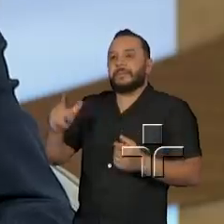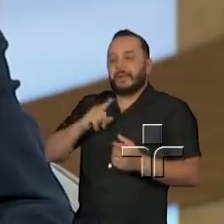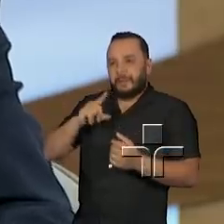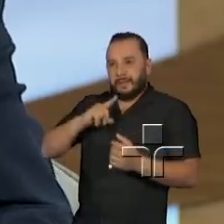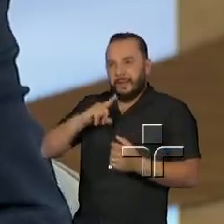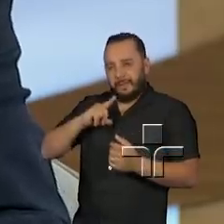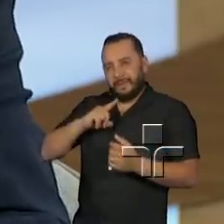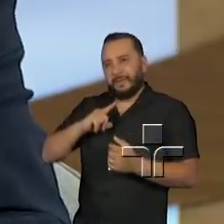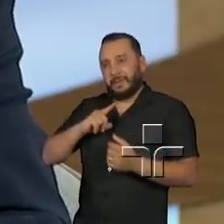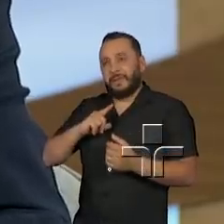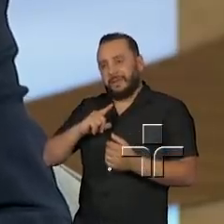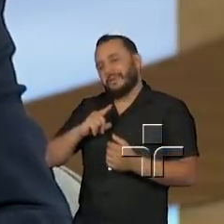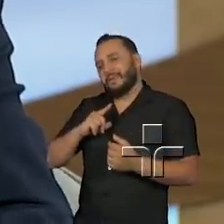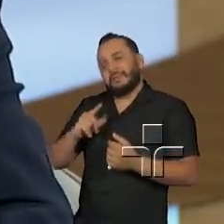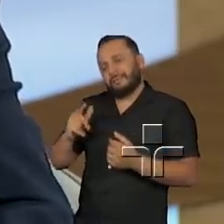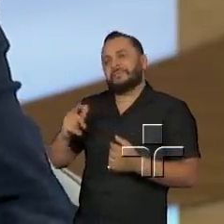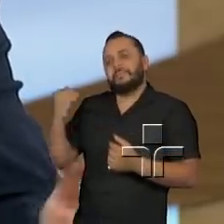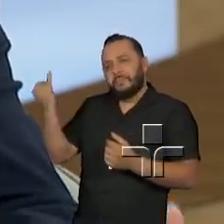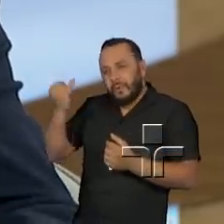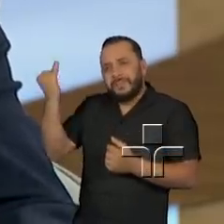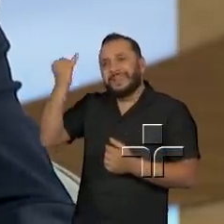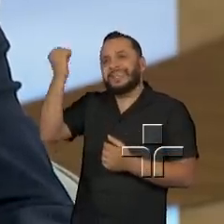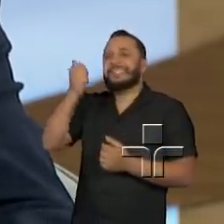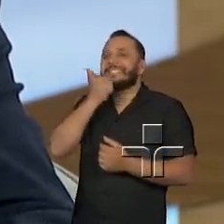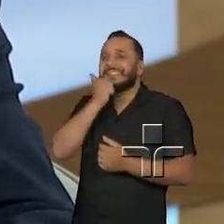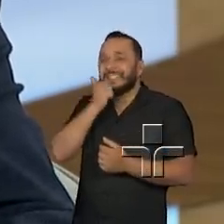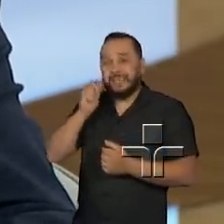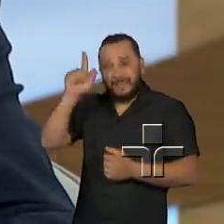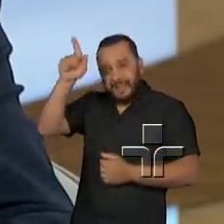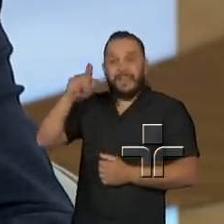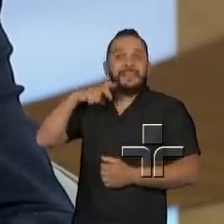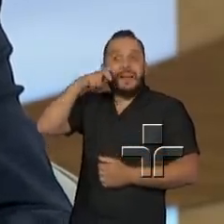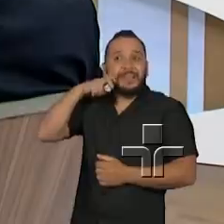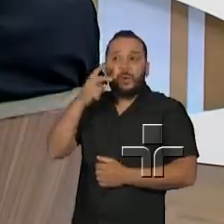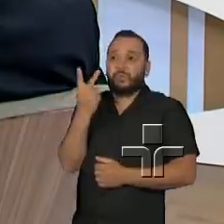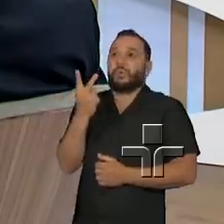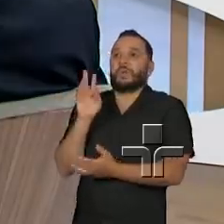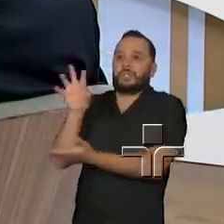por milhão de habitantes. Então é muito bem-vindo que Natal tenha 2 institutos.